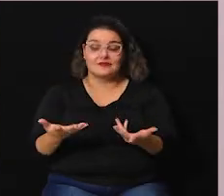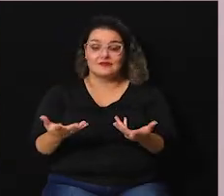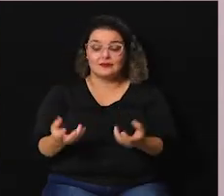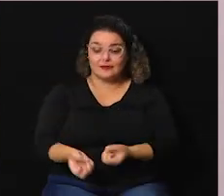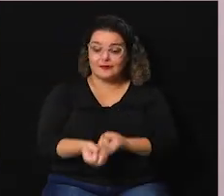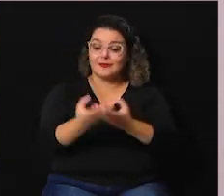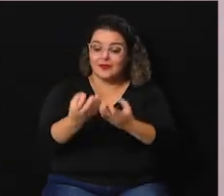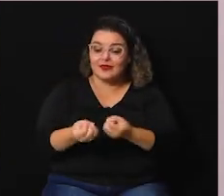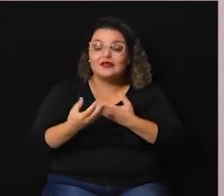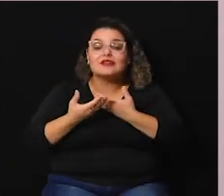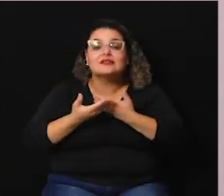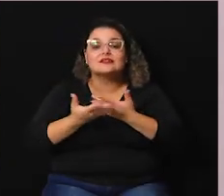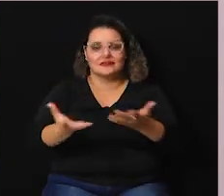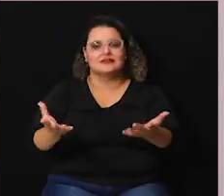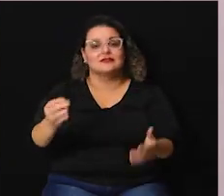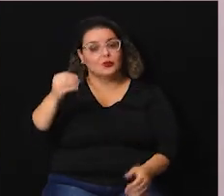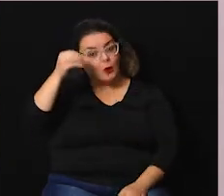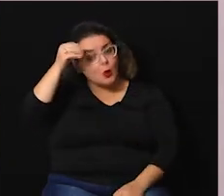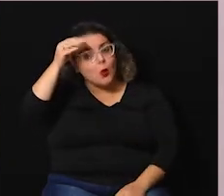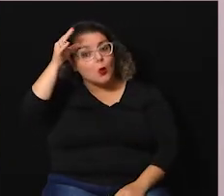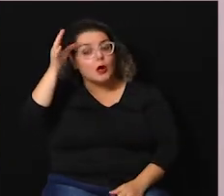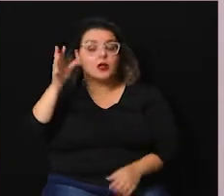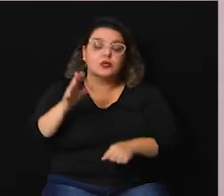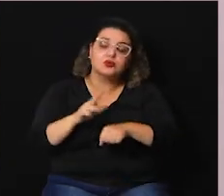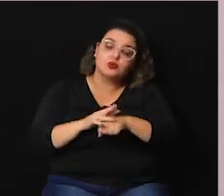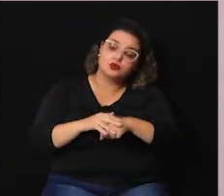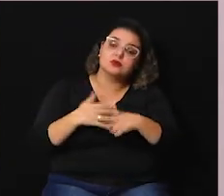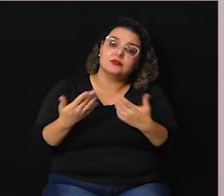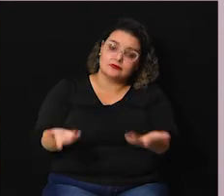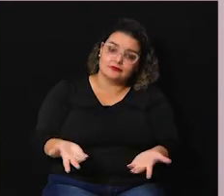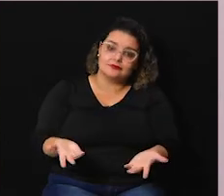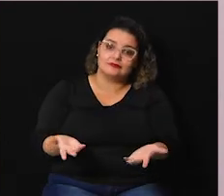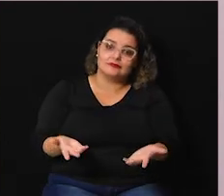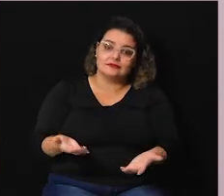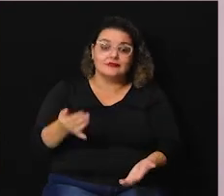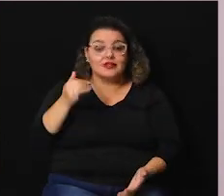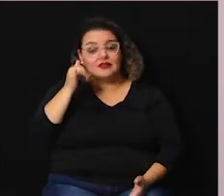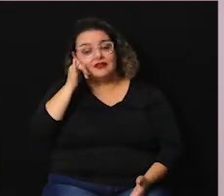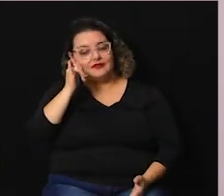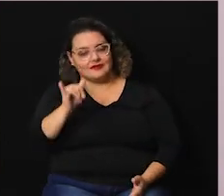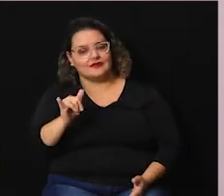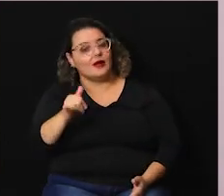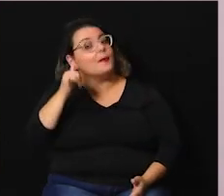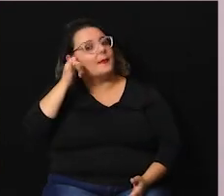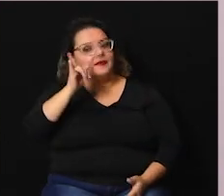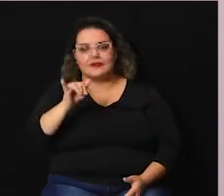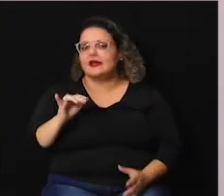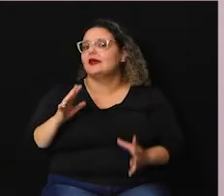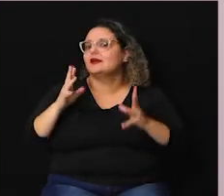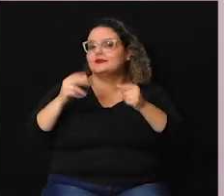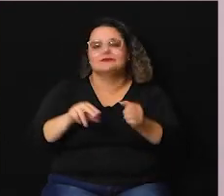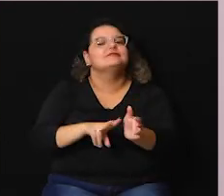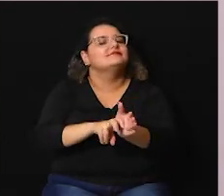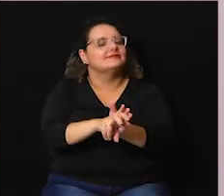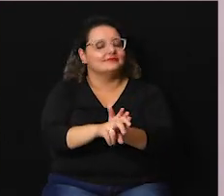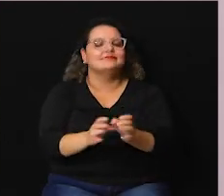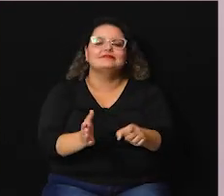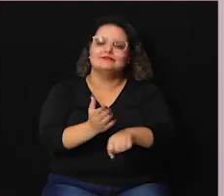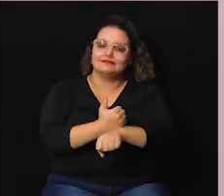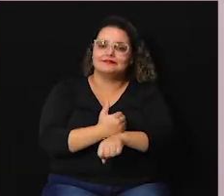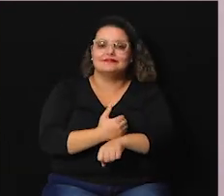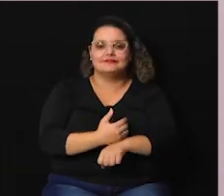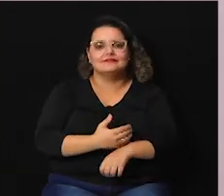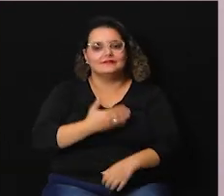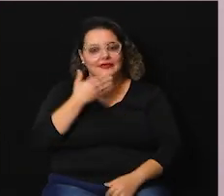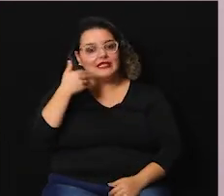levar informação, conhecimento sobre alguma doença aqui para prevenir. A prevenção é tudo, diagnóstico precoce